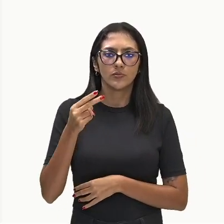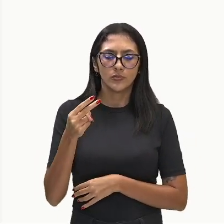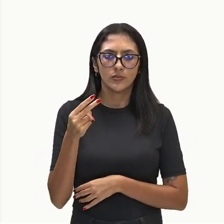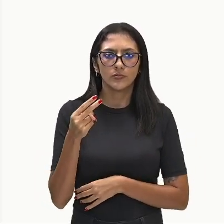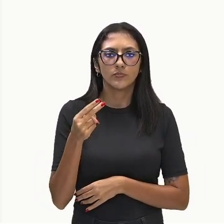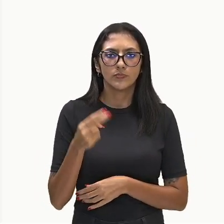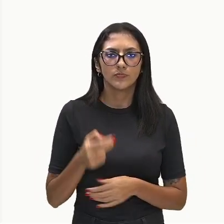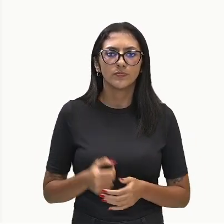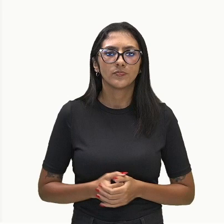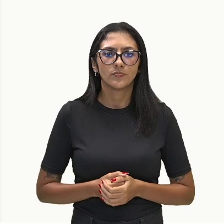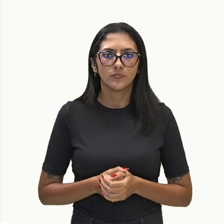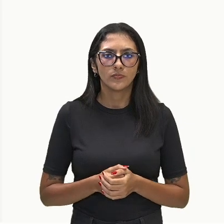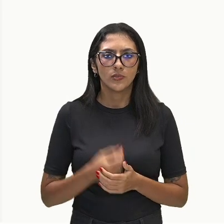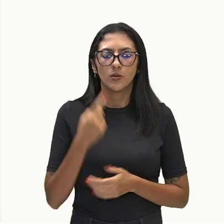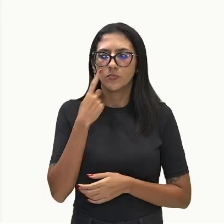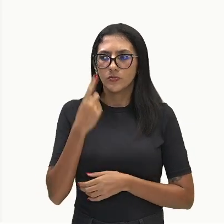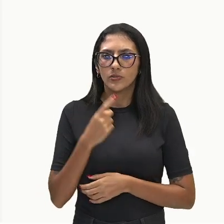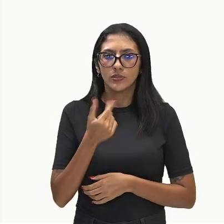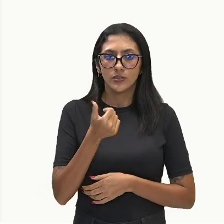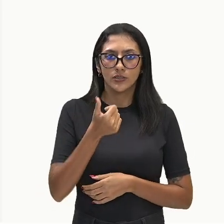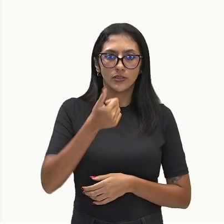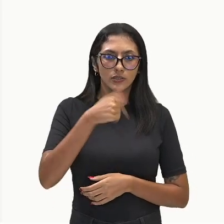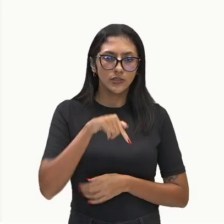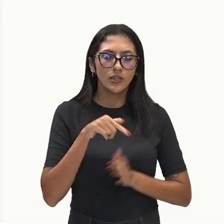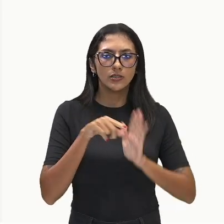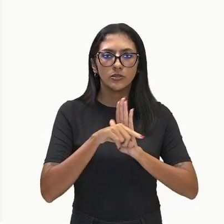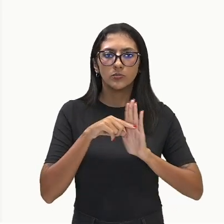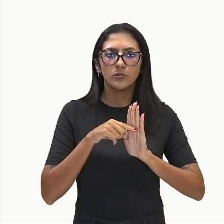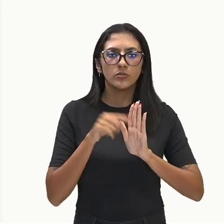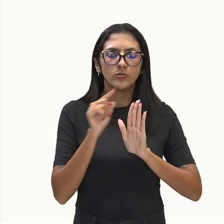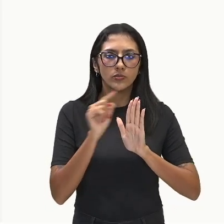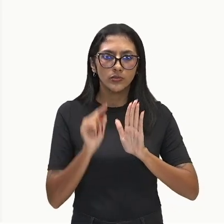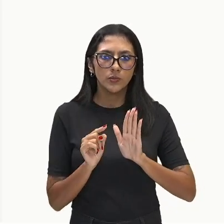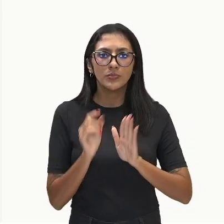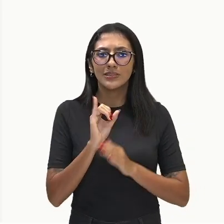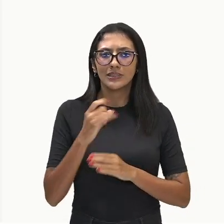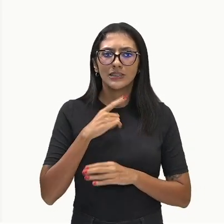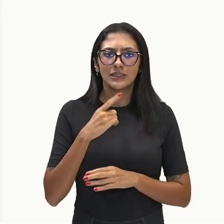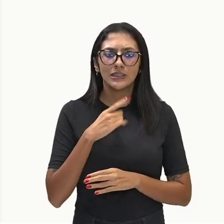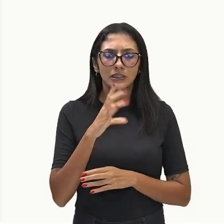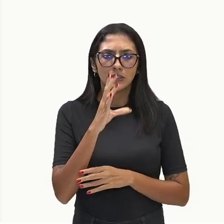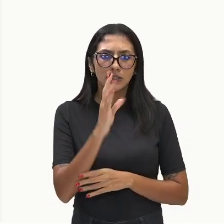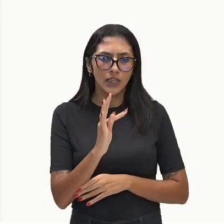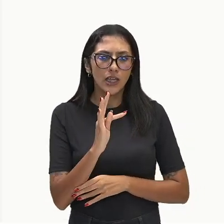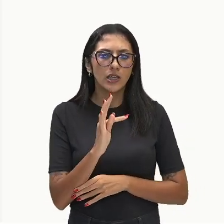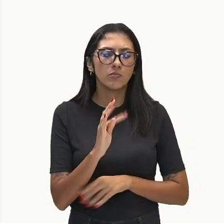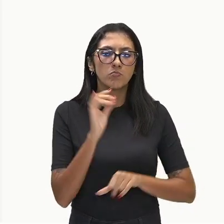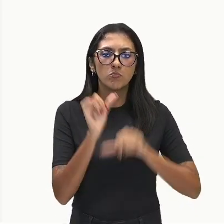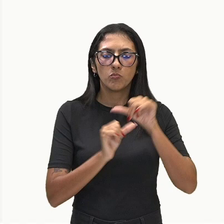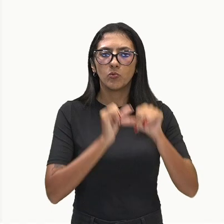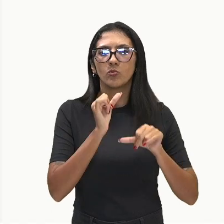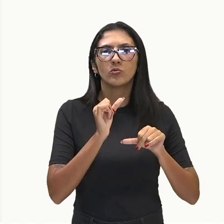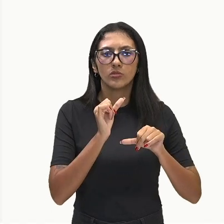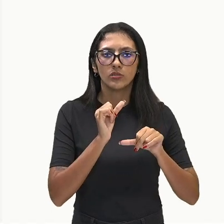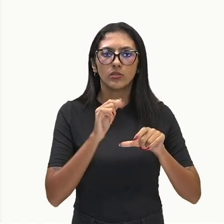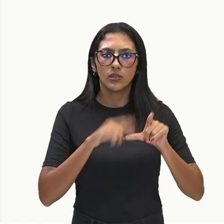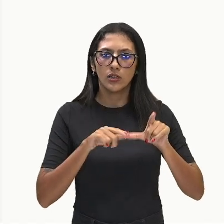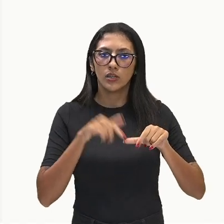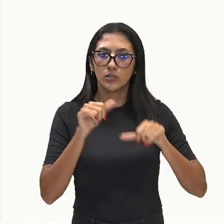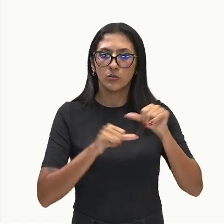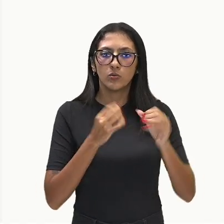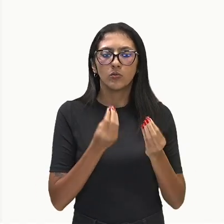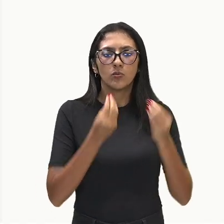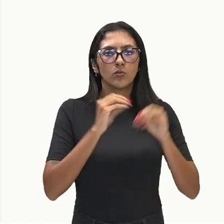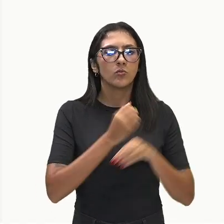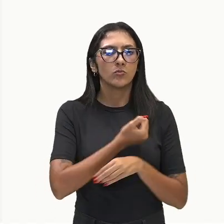t? É 17 menos z. Então, onde tem t, a gente substitui por 17 menos z. Então, vai ficar 17